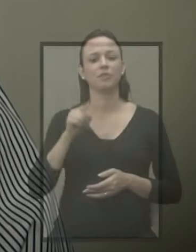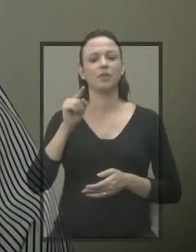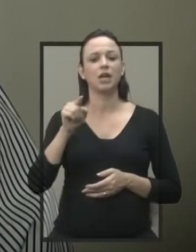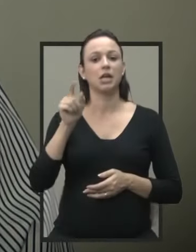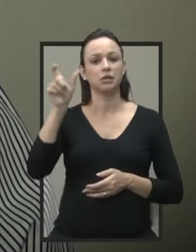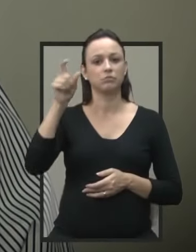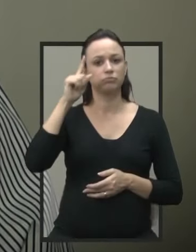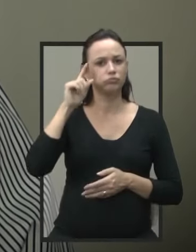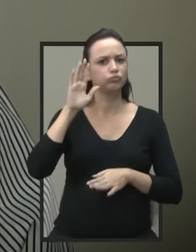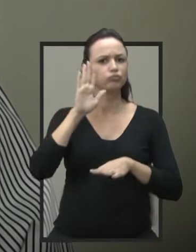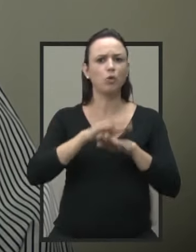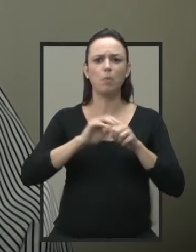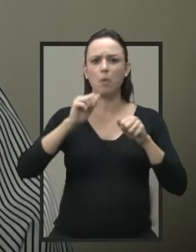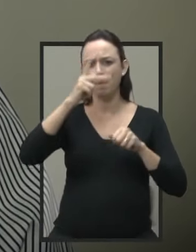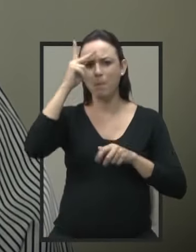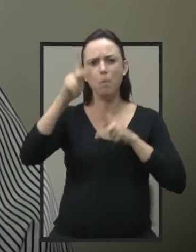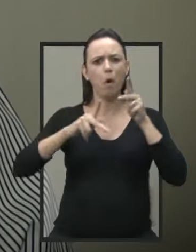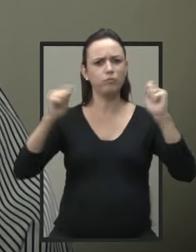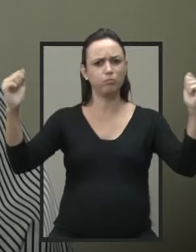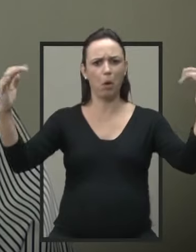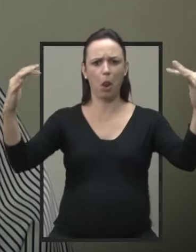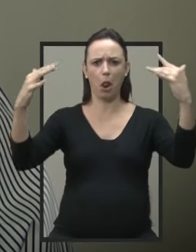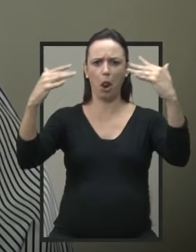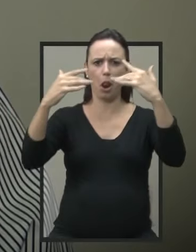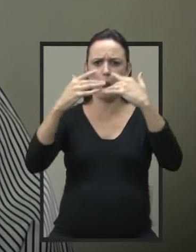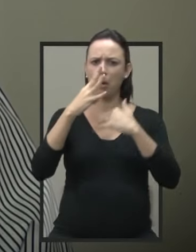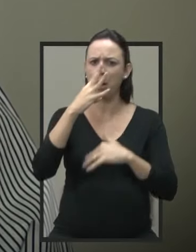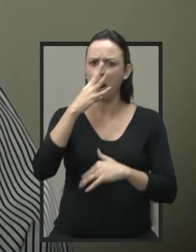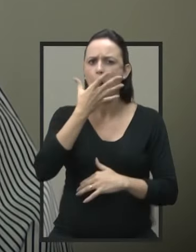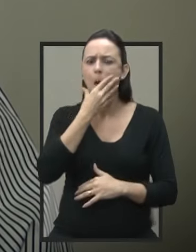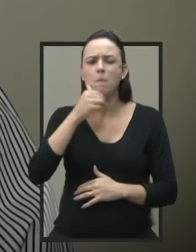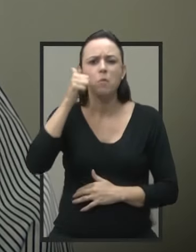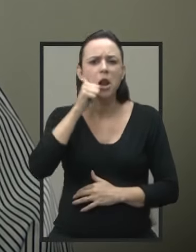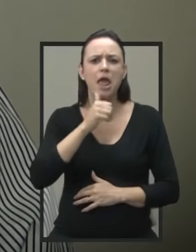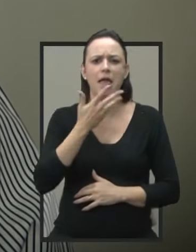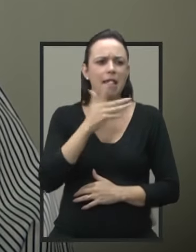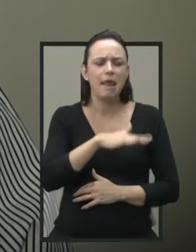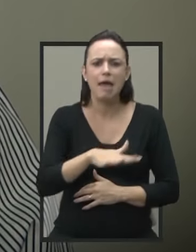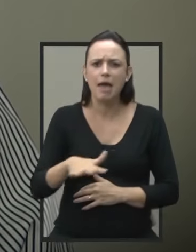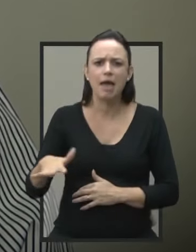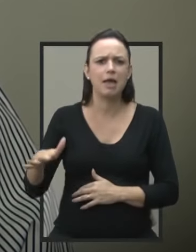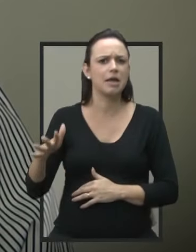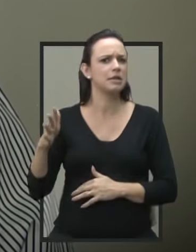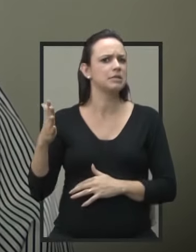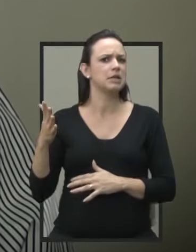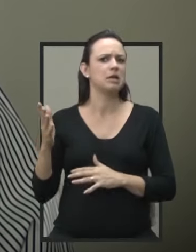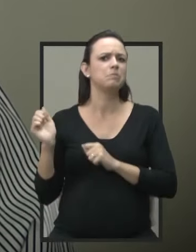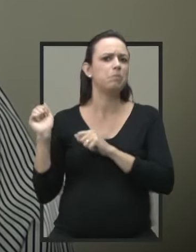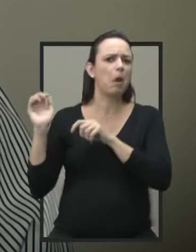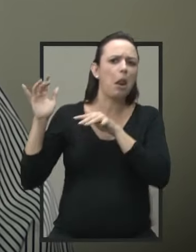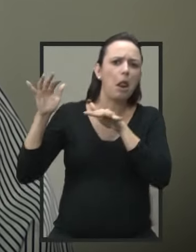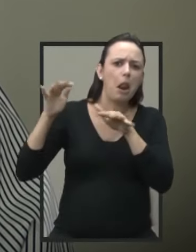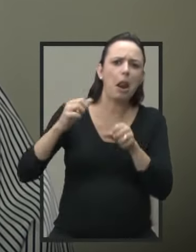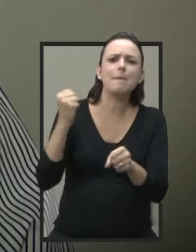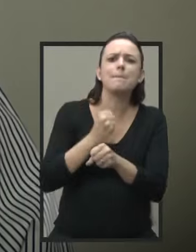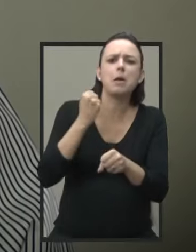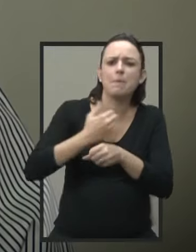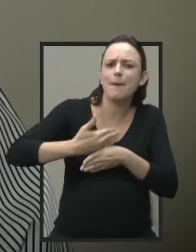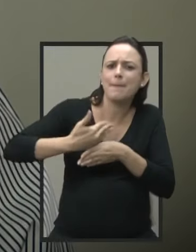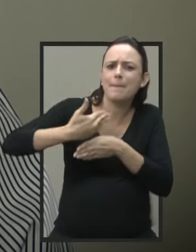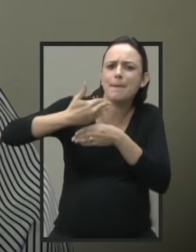Ele convocou o público, foi uma coisa impressionante. Homens, mulheres, crianças iam lá, pedreiro